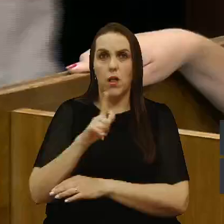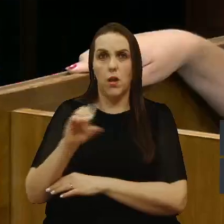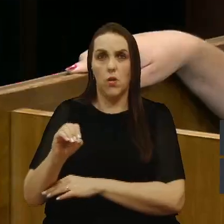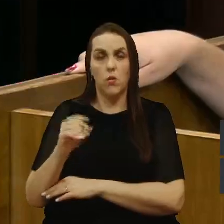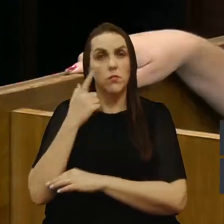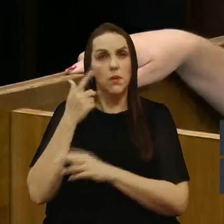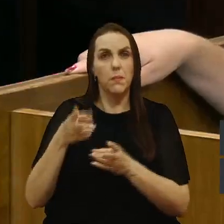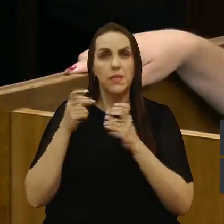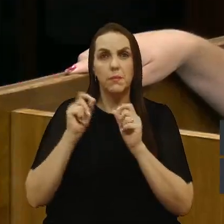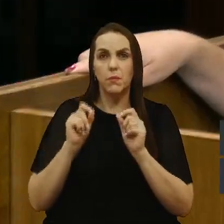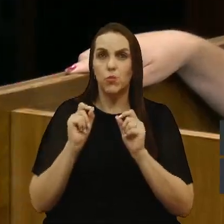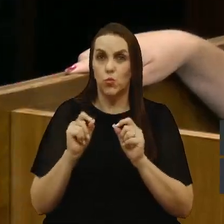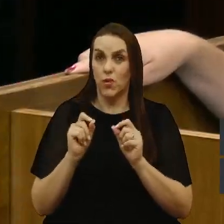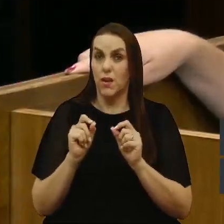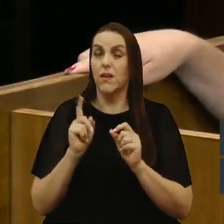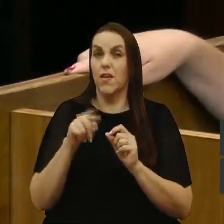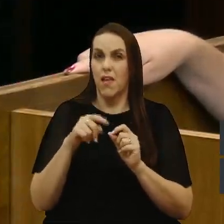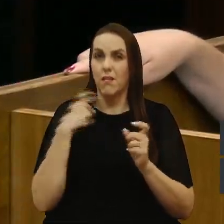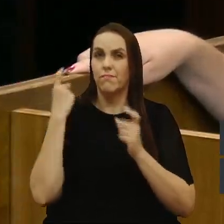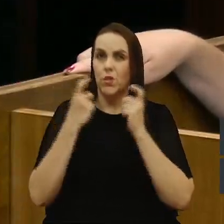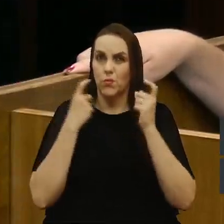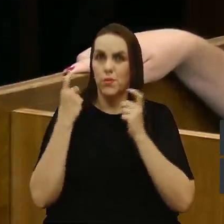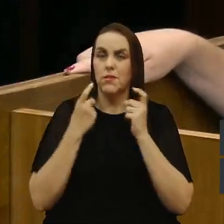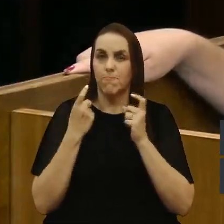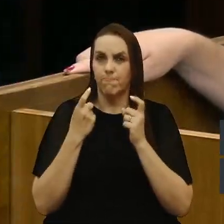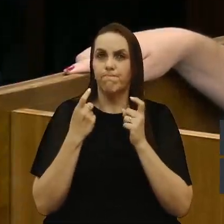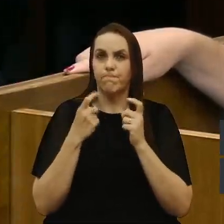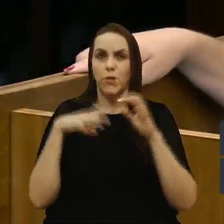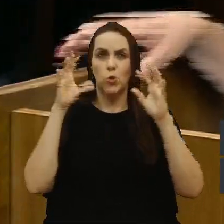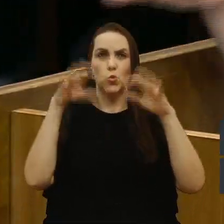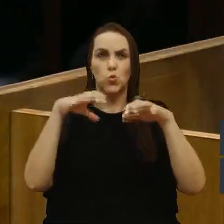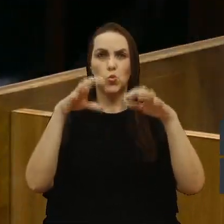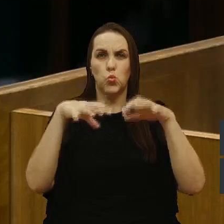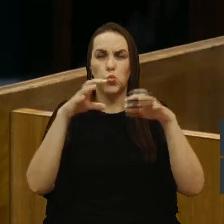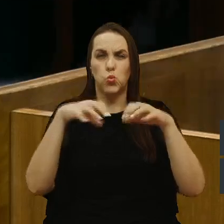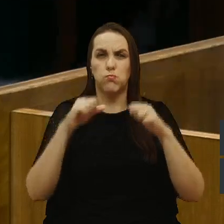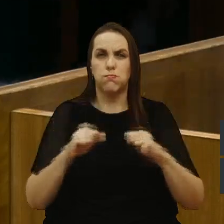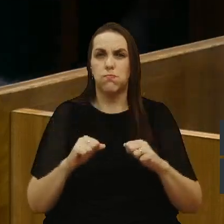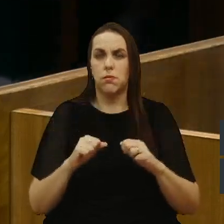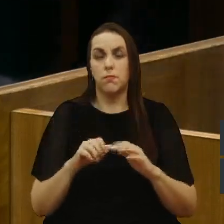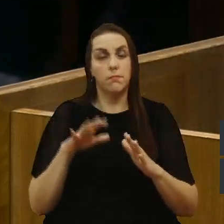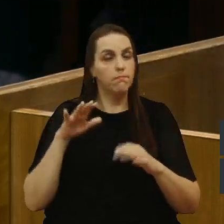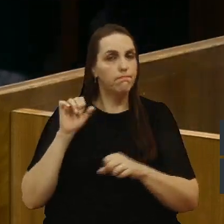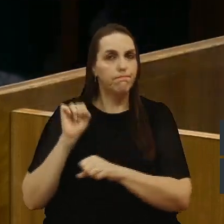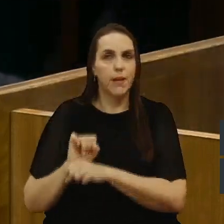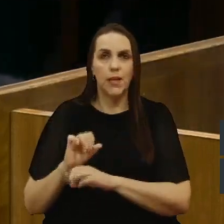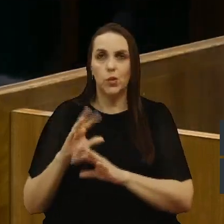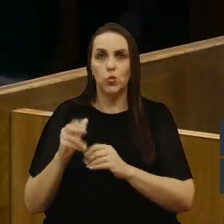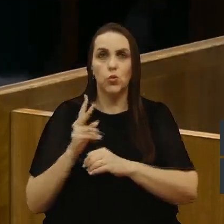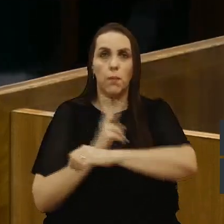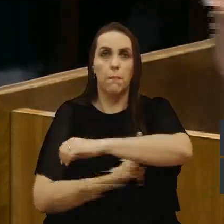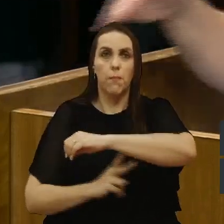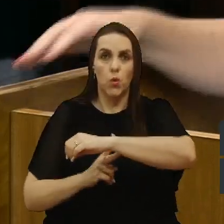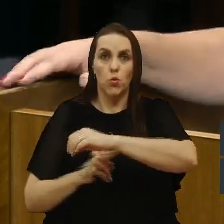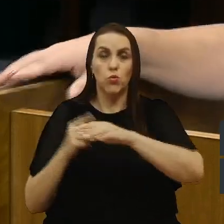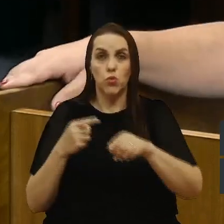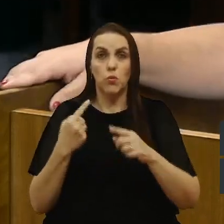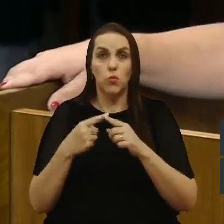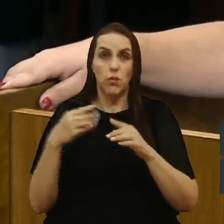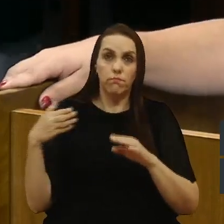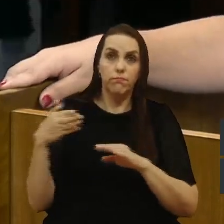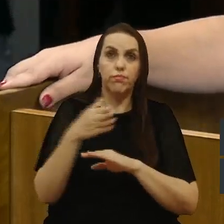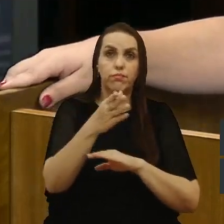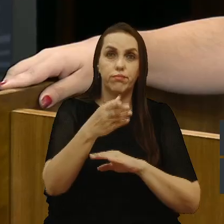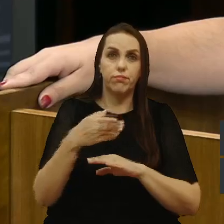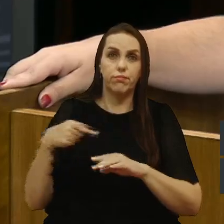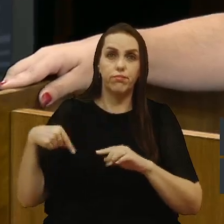deparou com uma situação bem preocupante. A cada chuva, eles acabam, né, trancando essa ponte para não se passar.